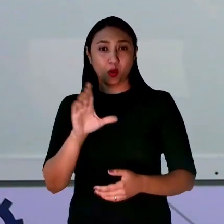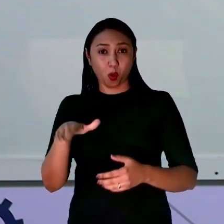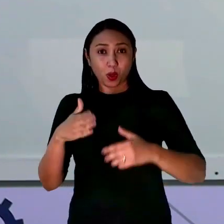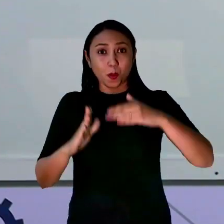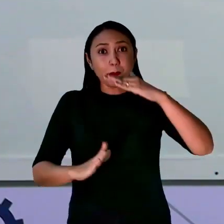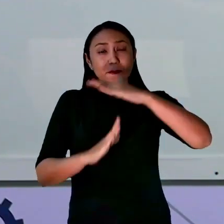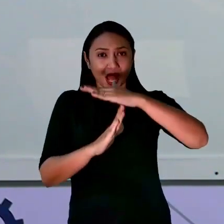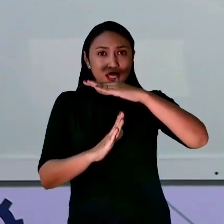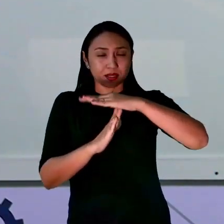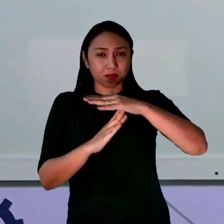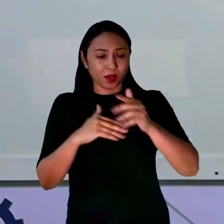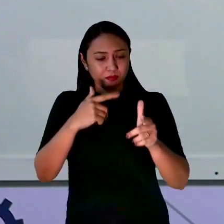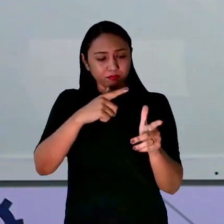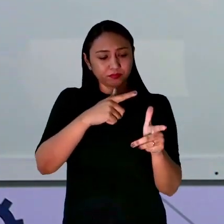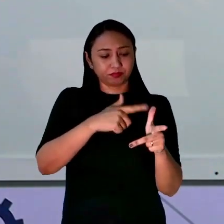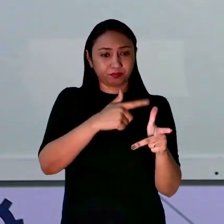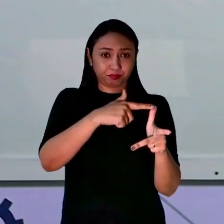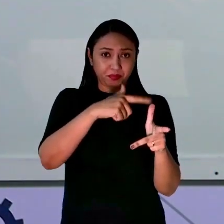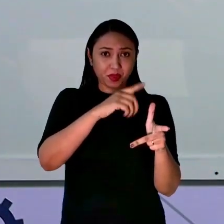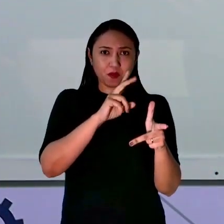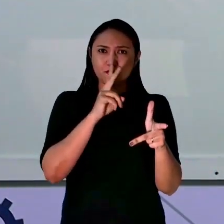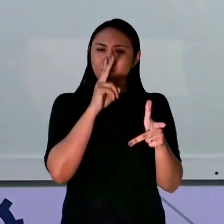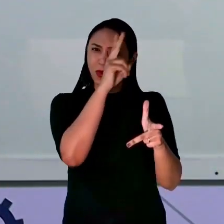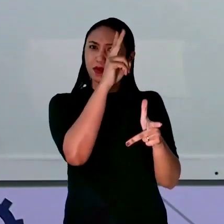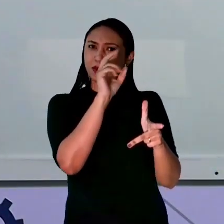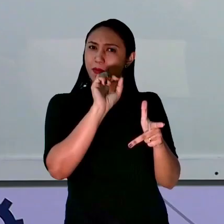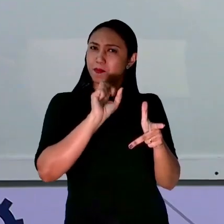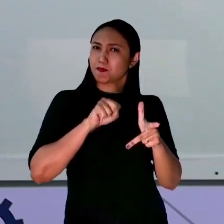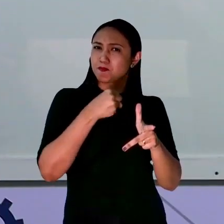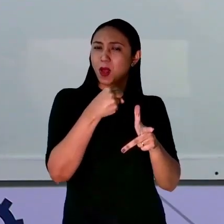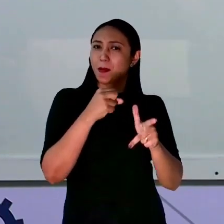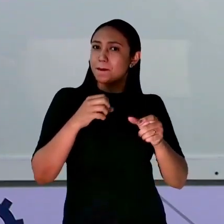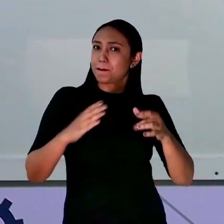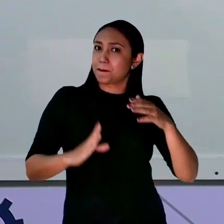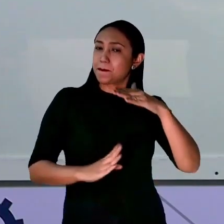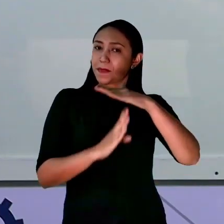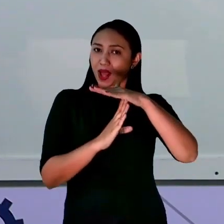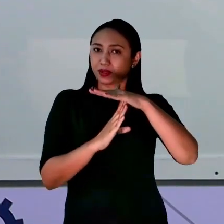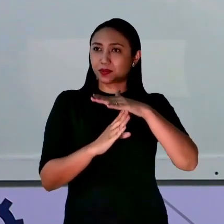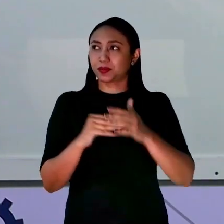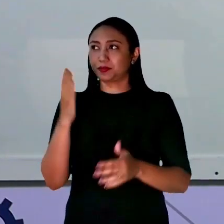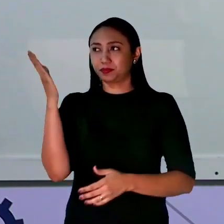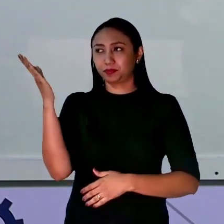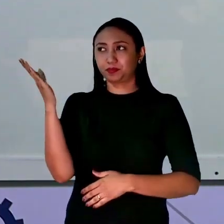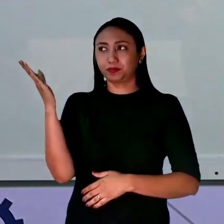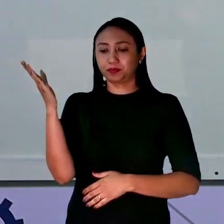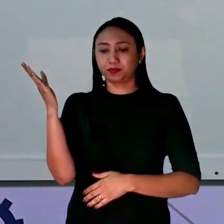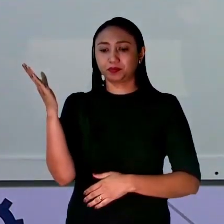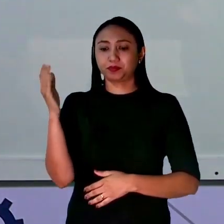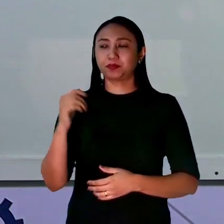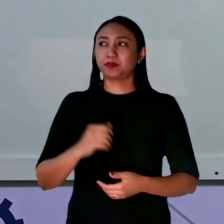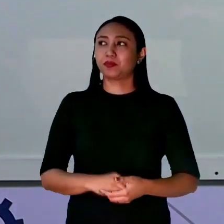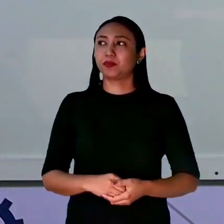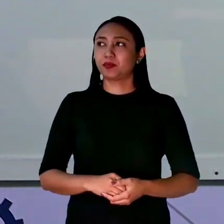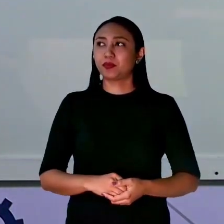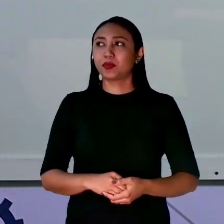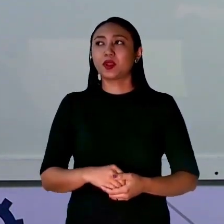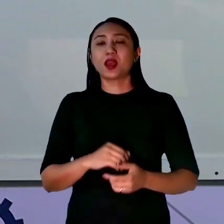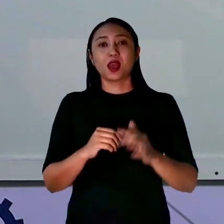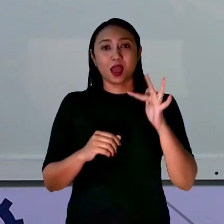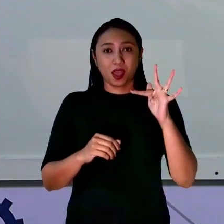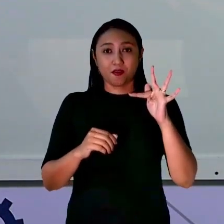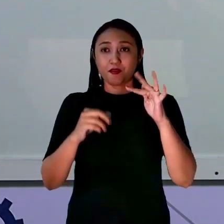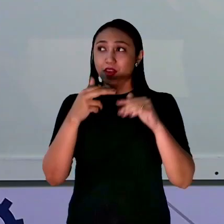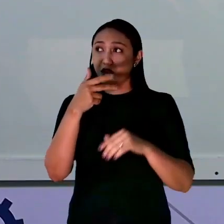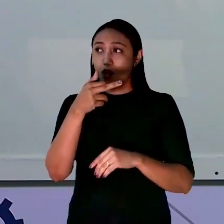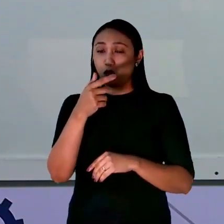máxima, tá? A gente tem aqui, deixa eu botar aqui para vocês, você tem quero ver bem. Professor, e cadê o sem